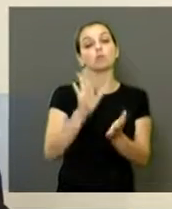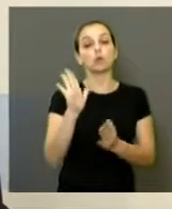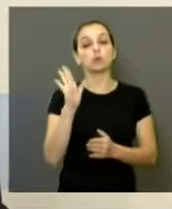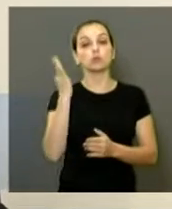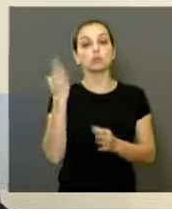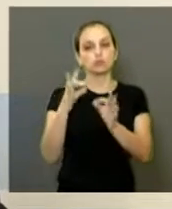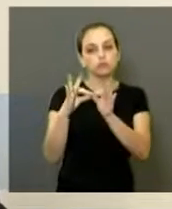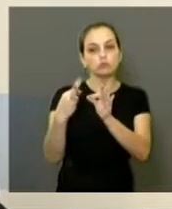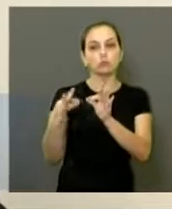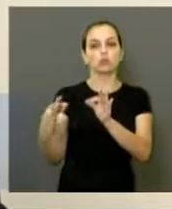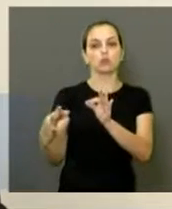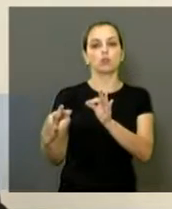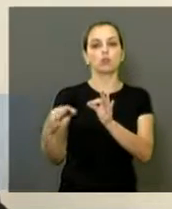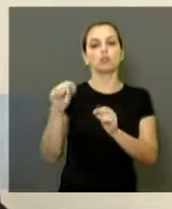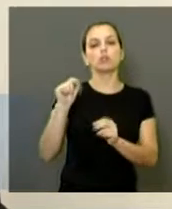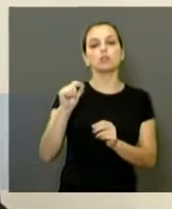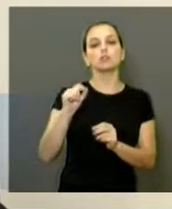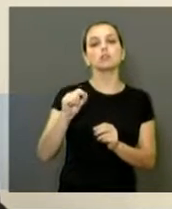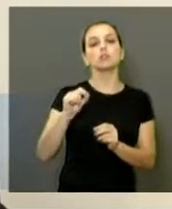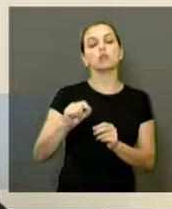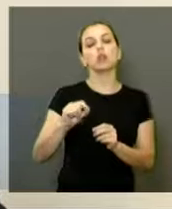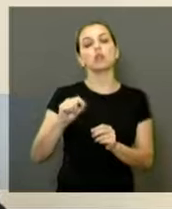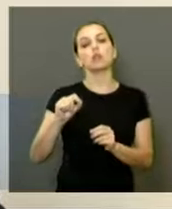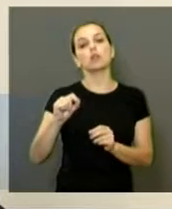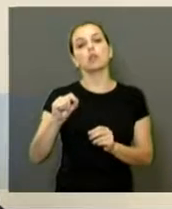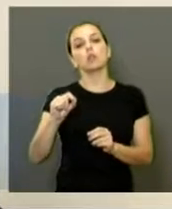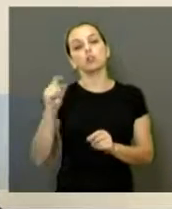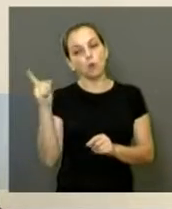distância que elas sejam revogadas